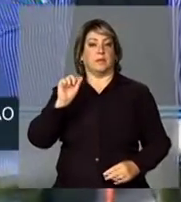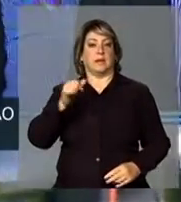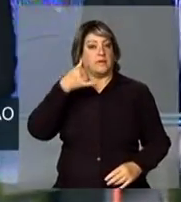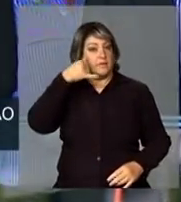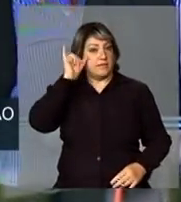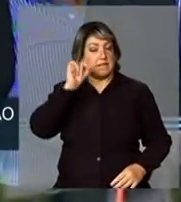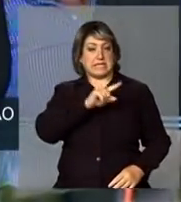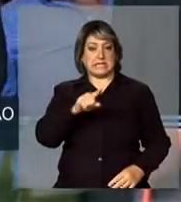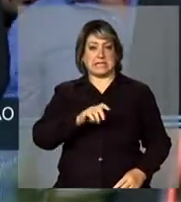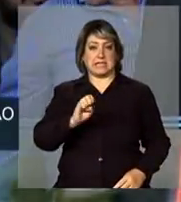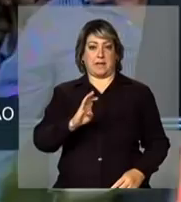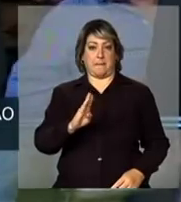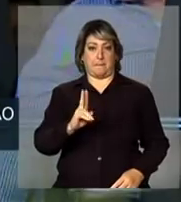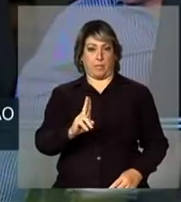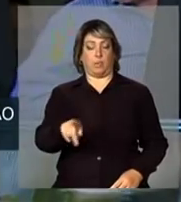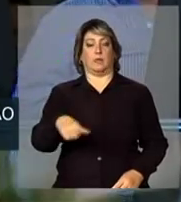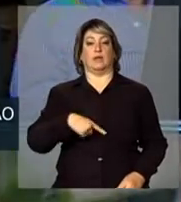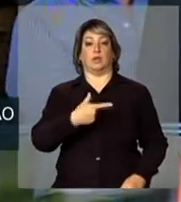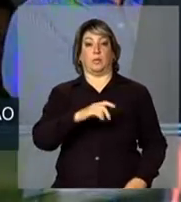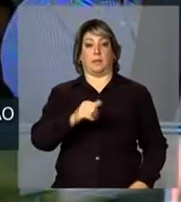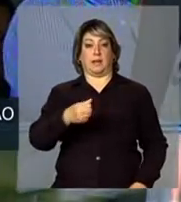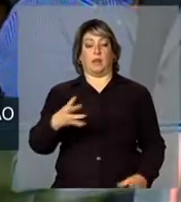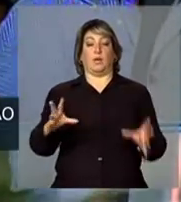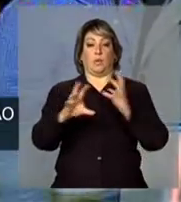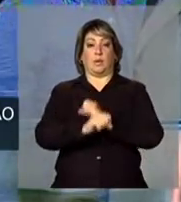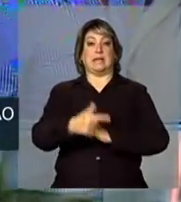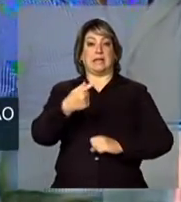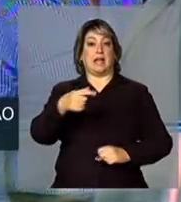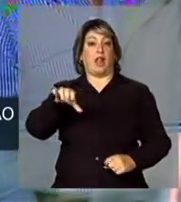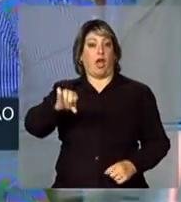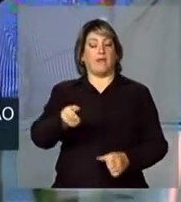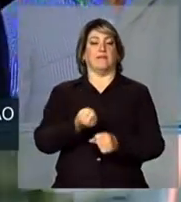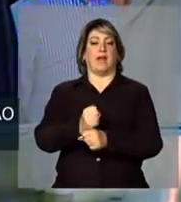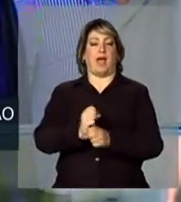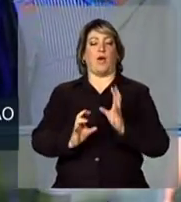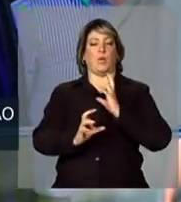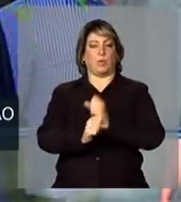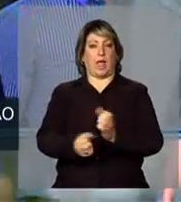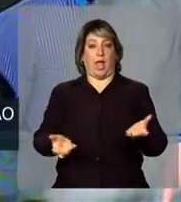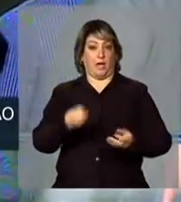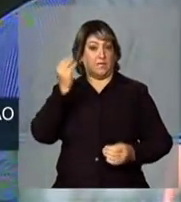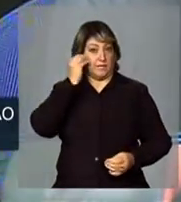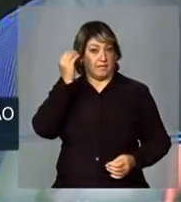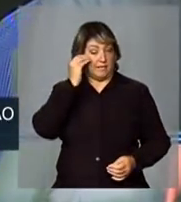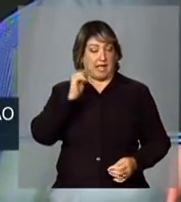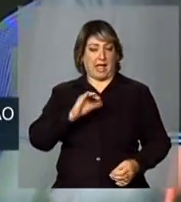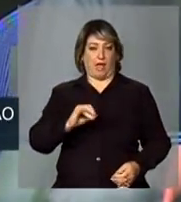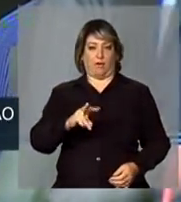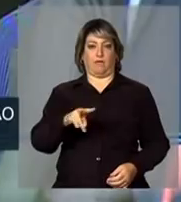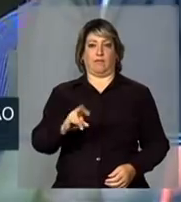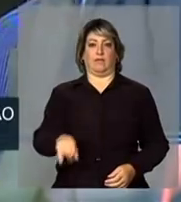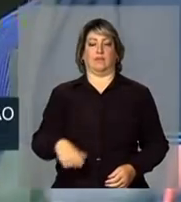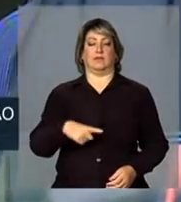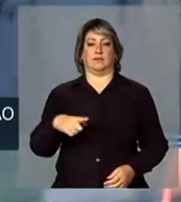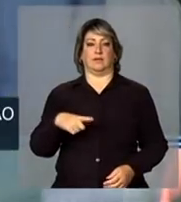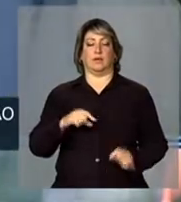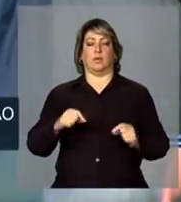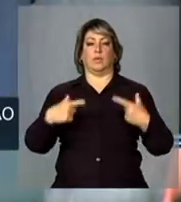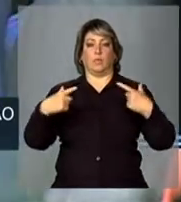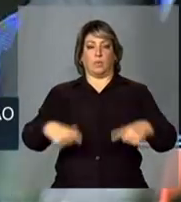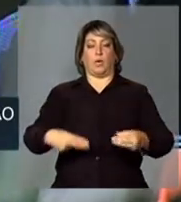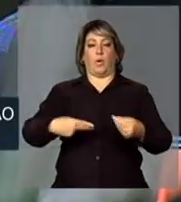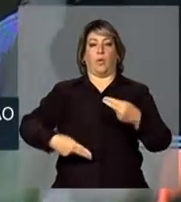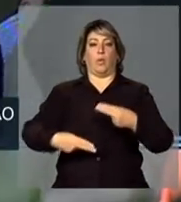Zebu, que em 2013 completa 79 anos. Acompanhe ao vivo de